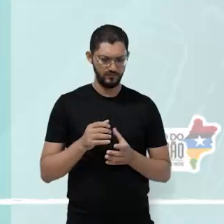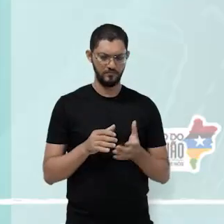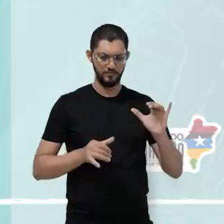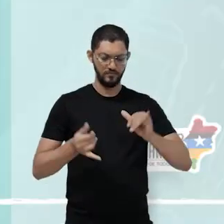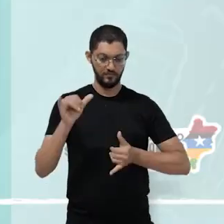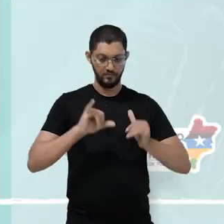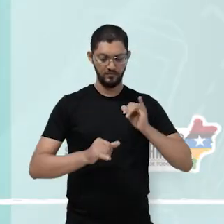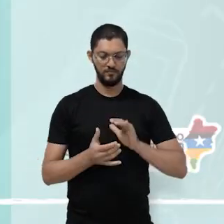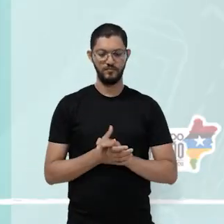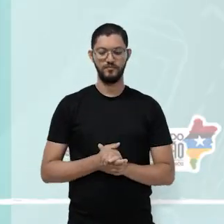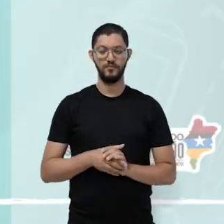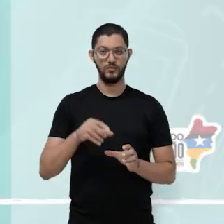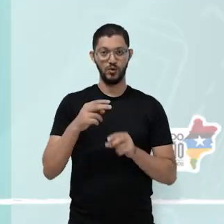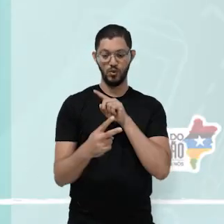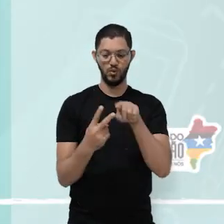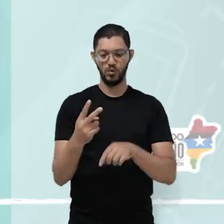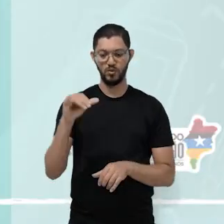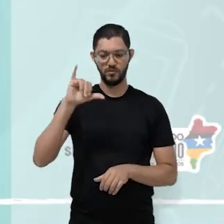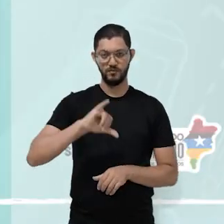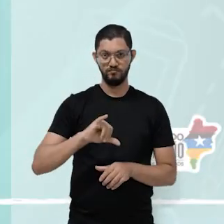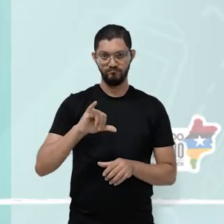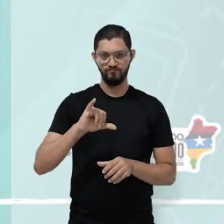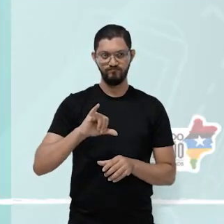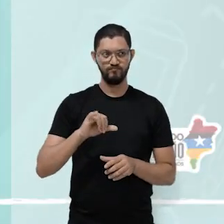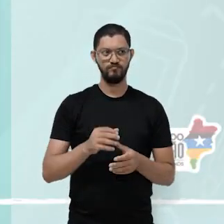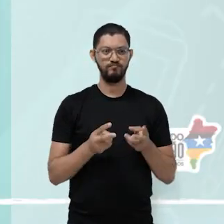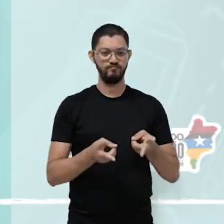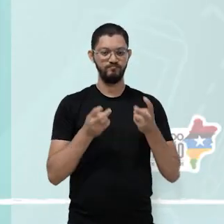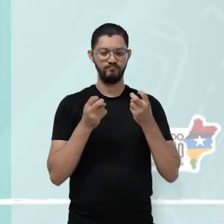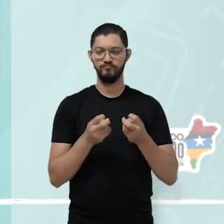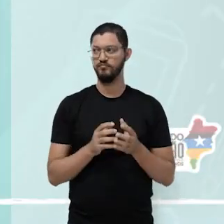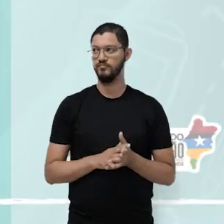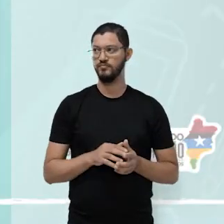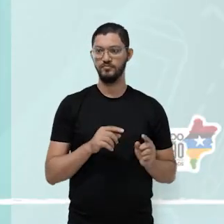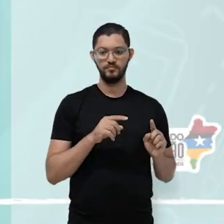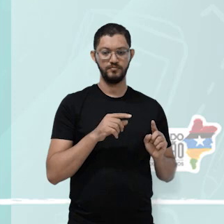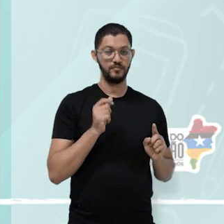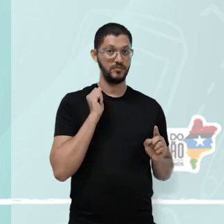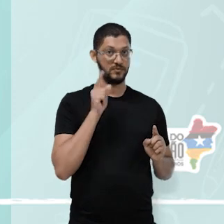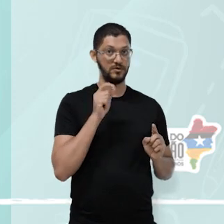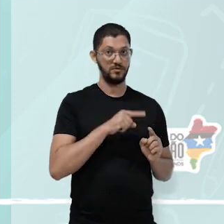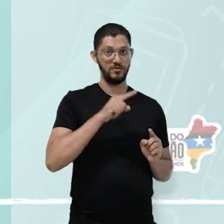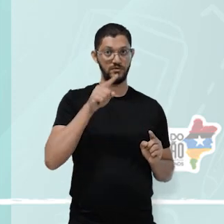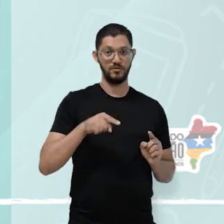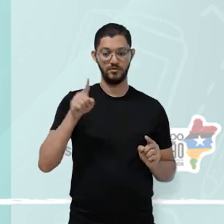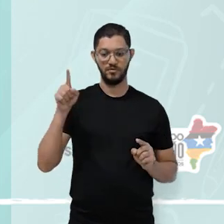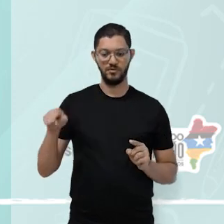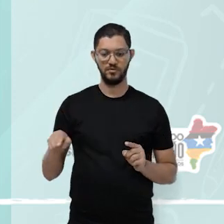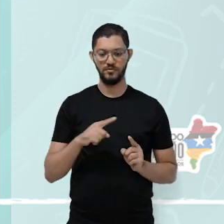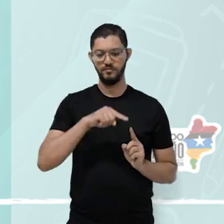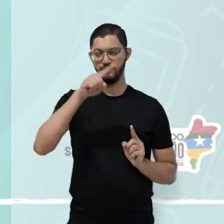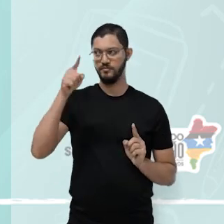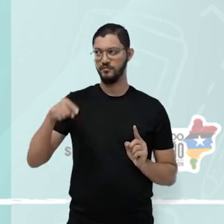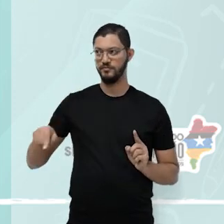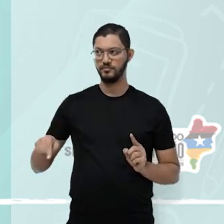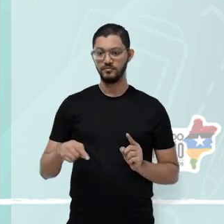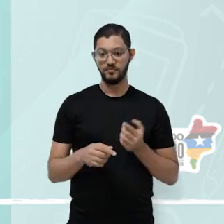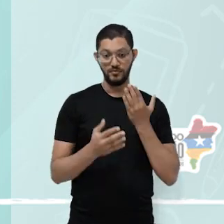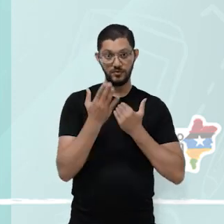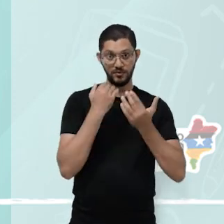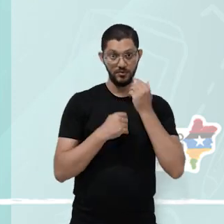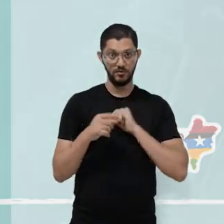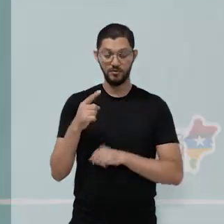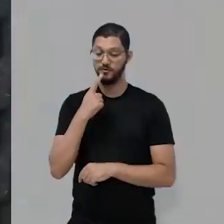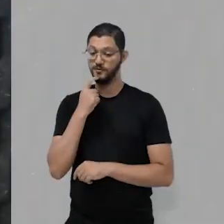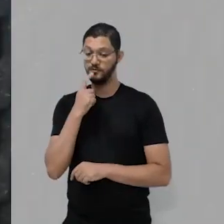o Paramécio e o Didymium. Percebam que aqui ó, é a população de paramécios, que serve de alimento para os